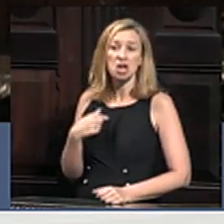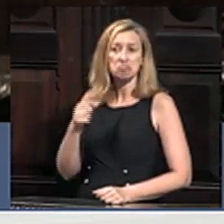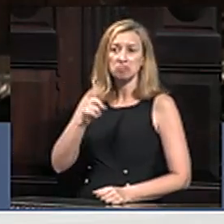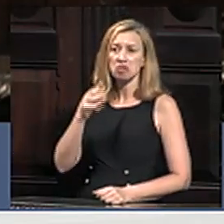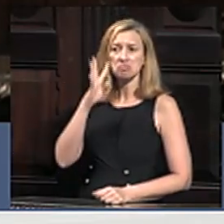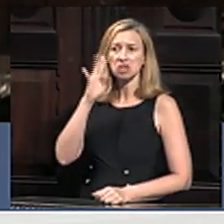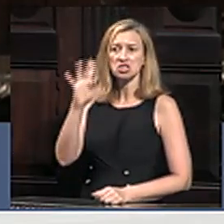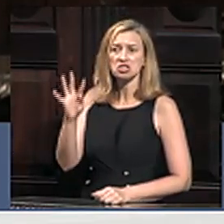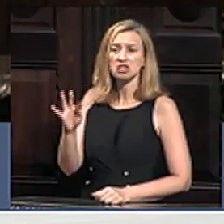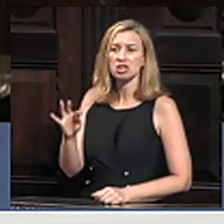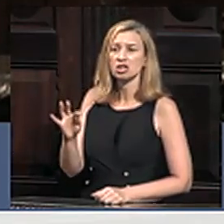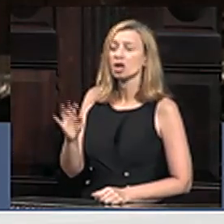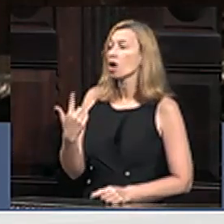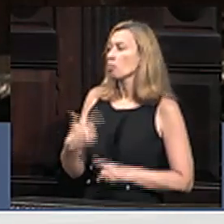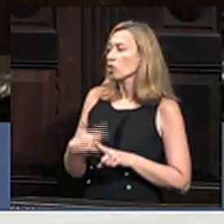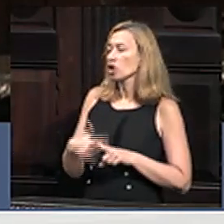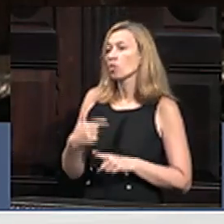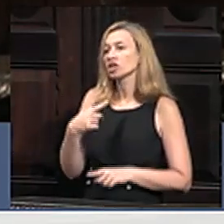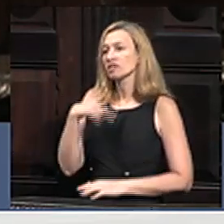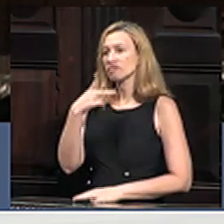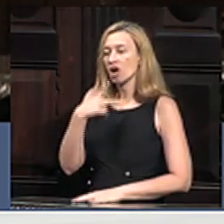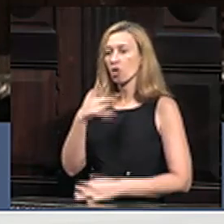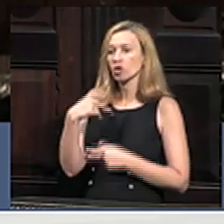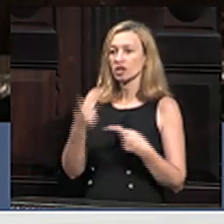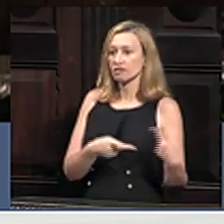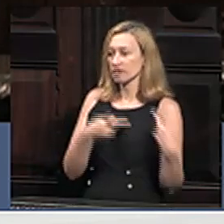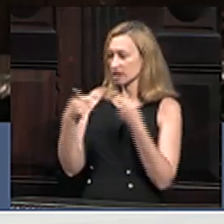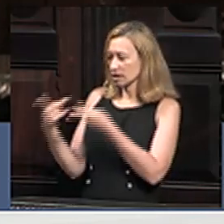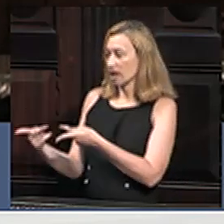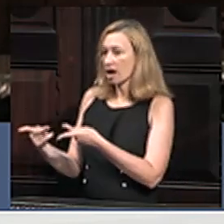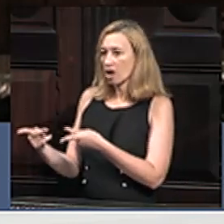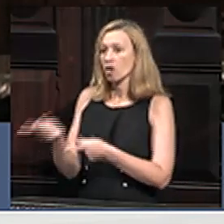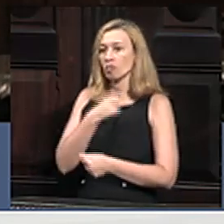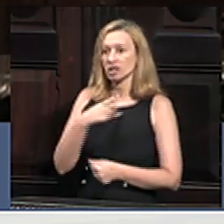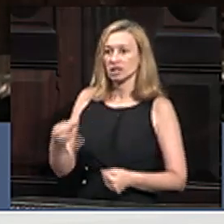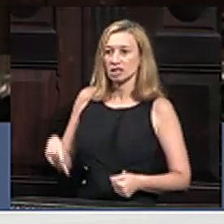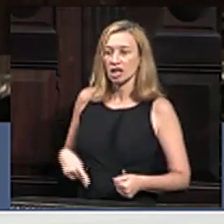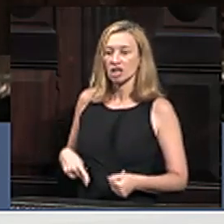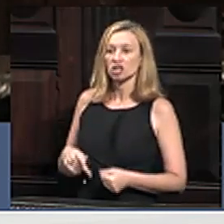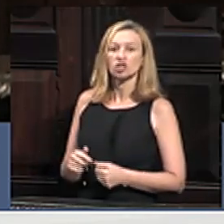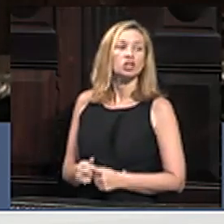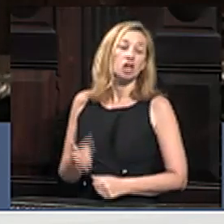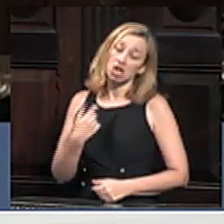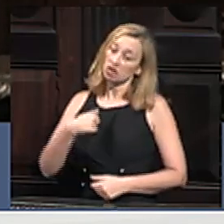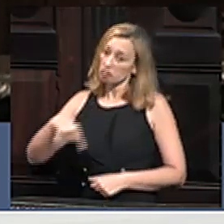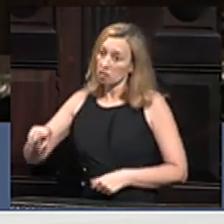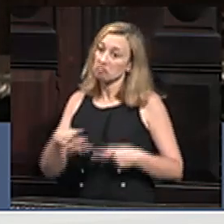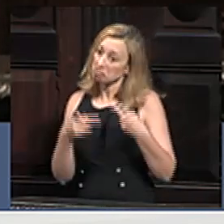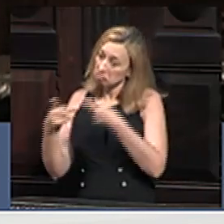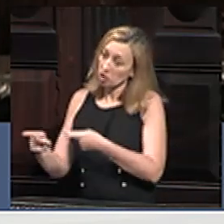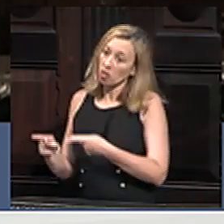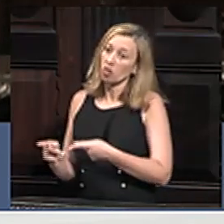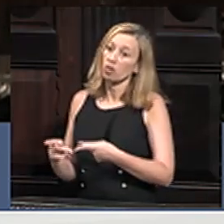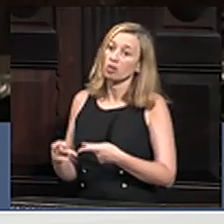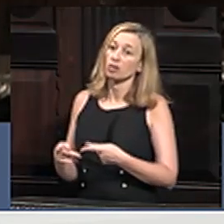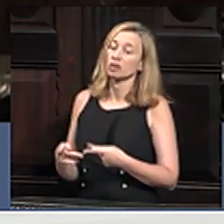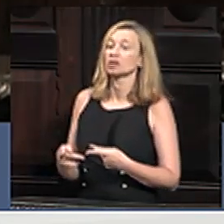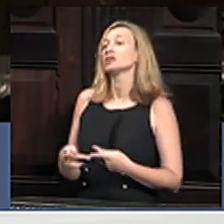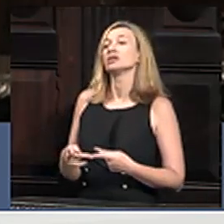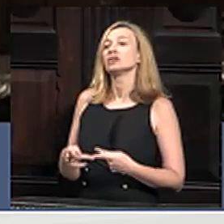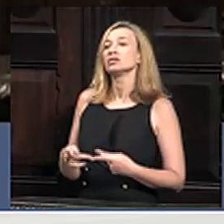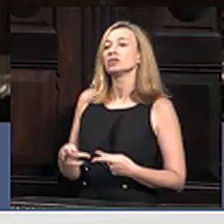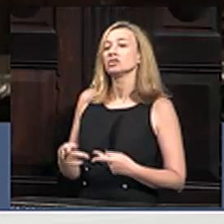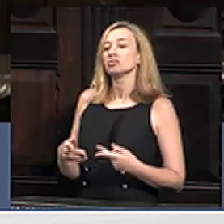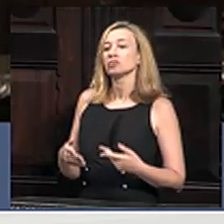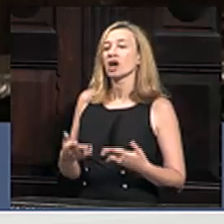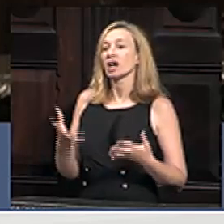na medida que ele se dispôs a visitar o presidente, ele visitou para manifestar acolhimento ao